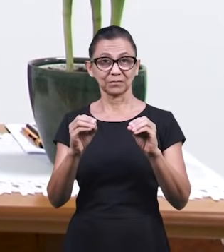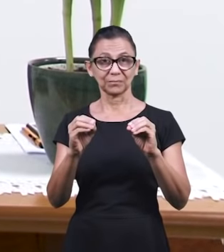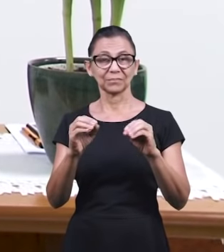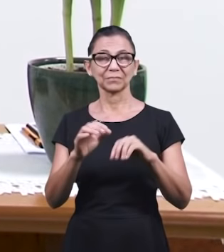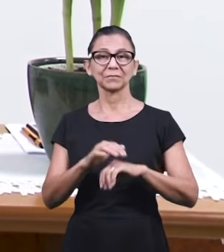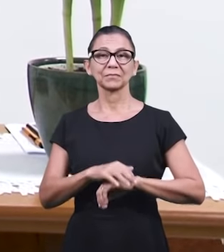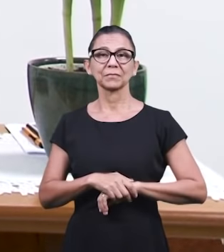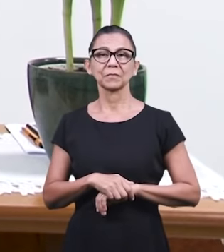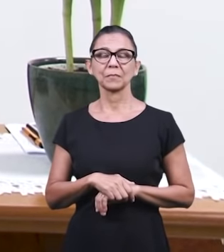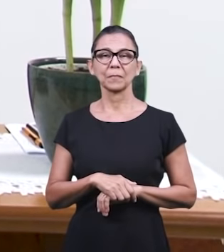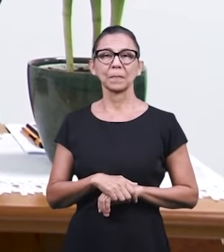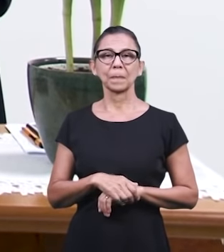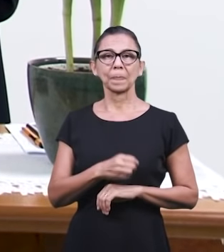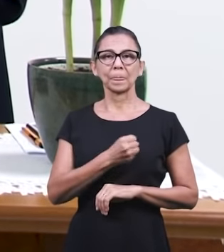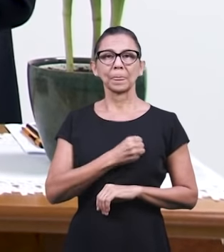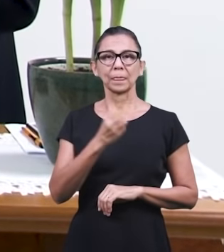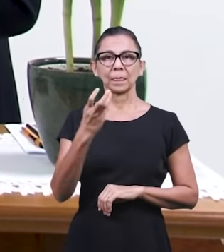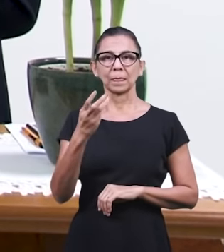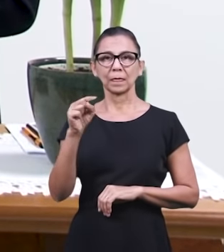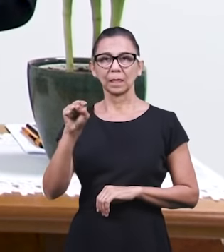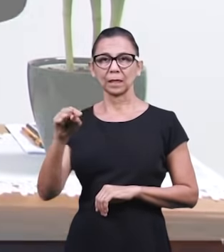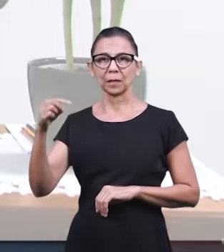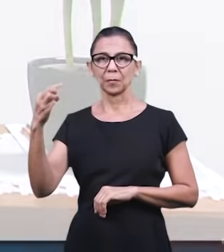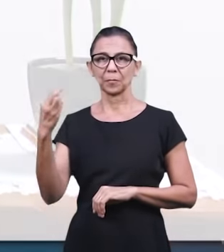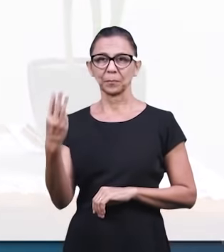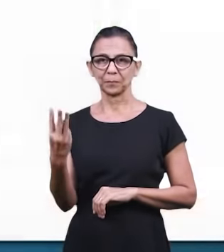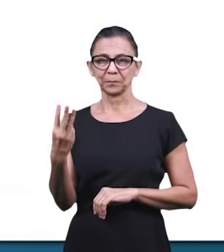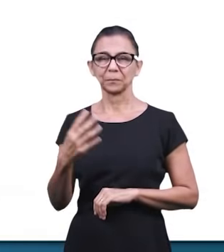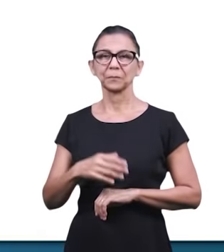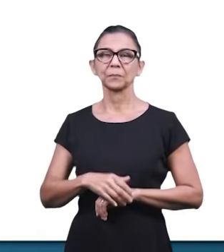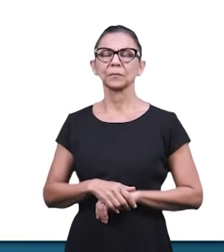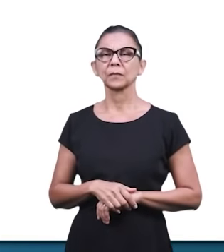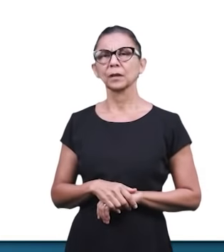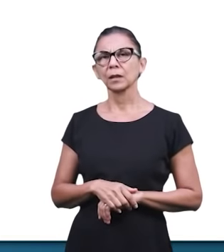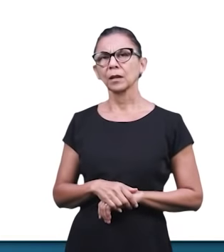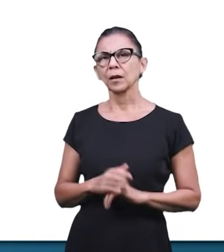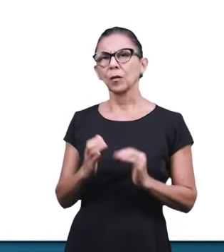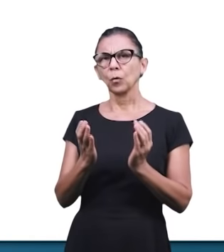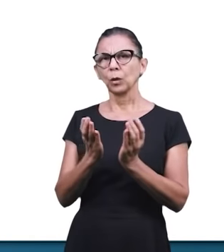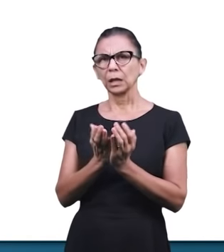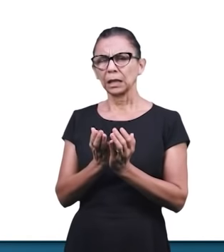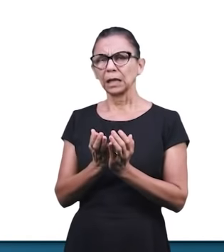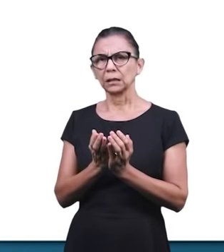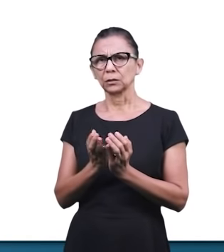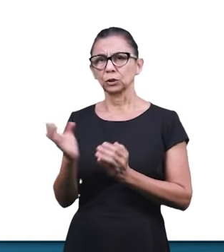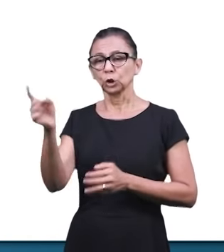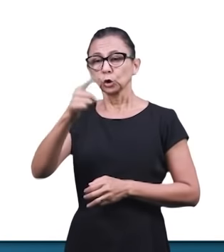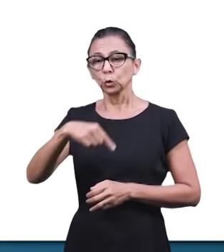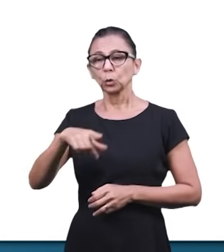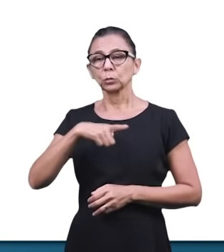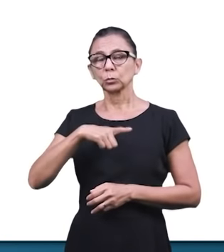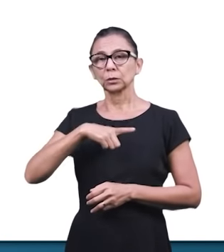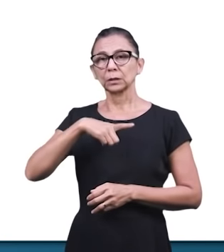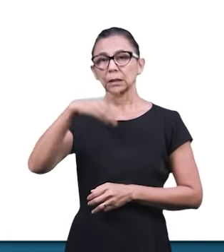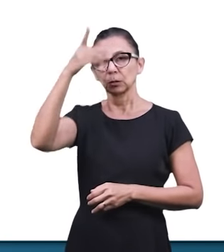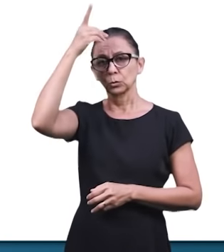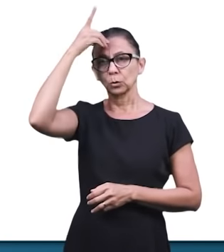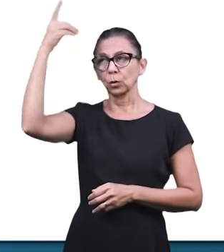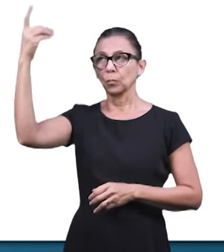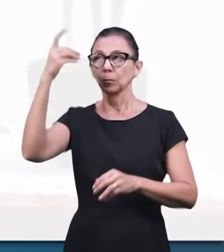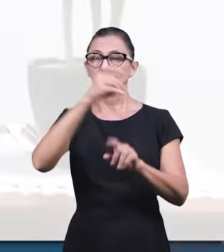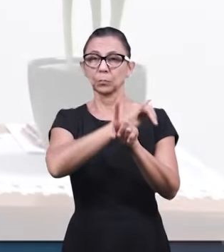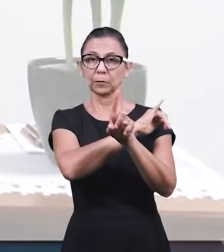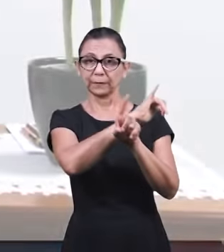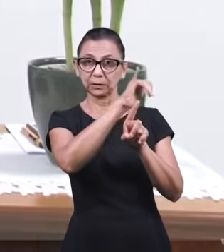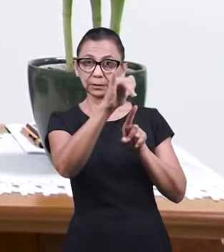A pergunta de número 3.3. Todo crente tem o dom de profetizar? Sim ou